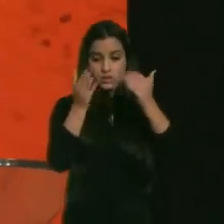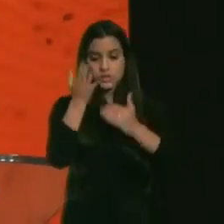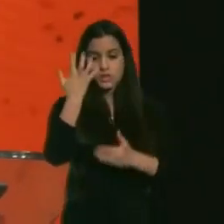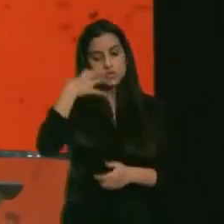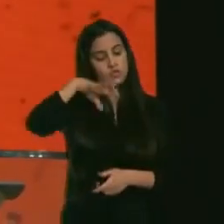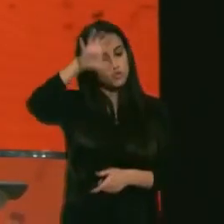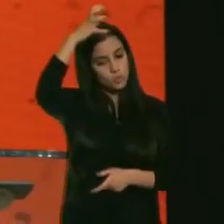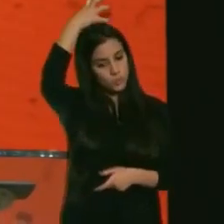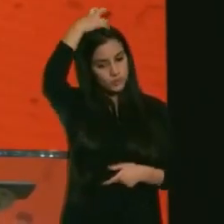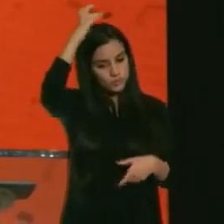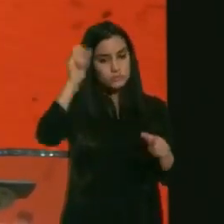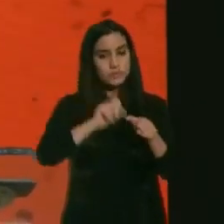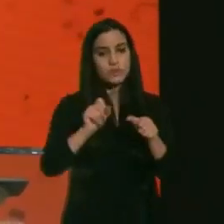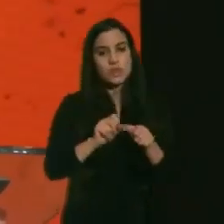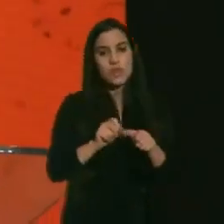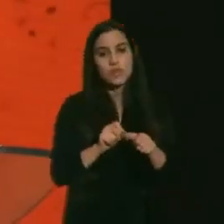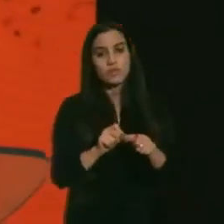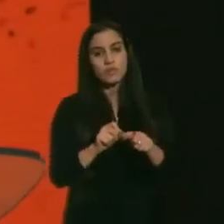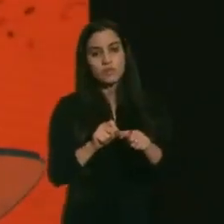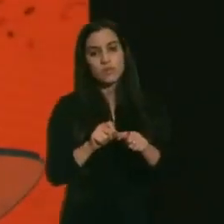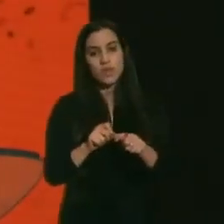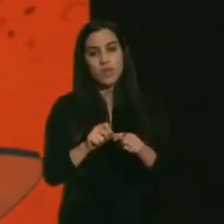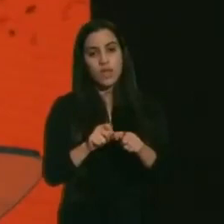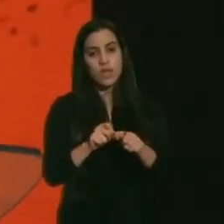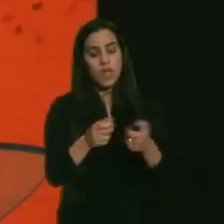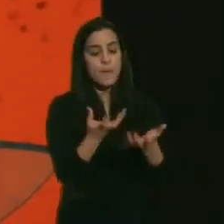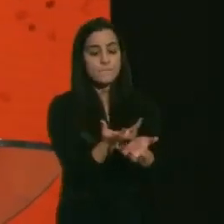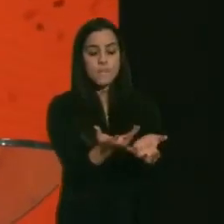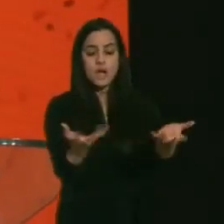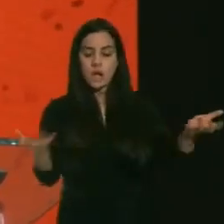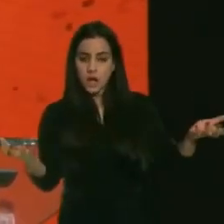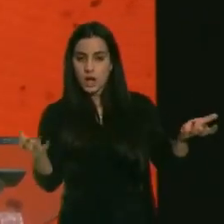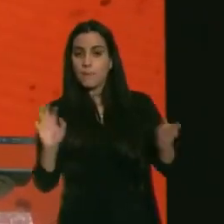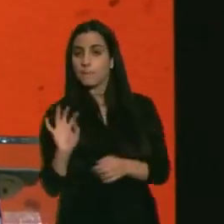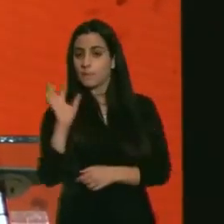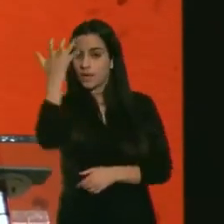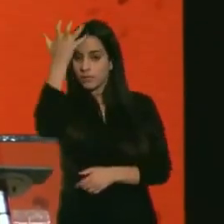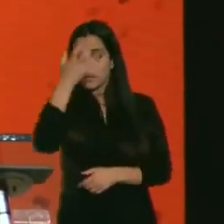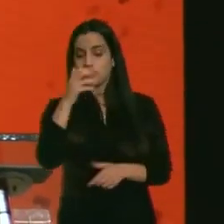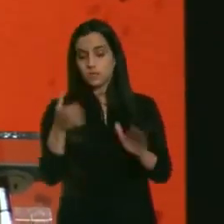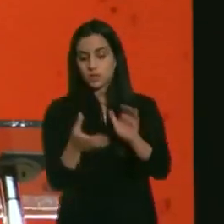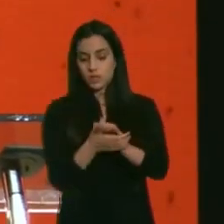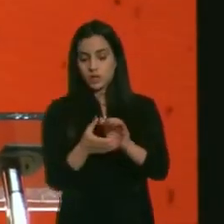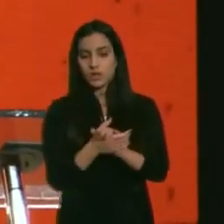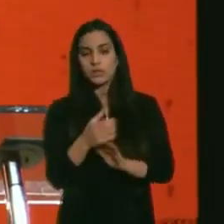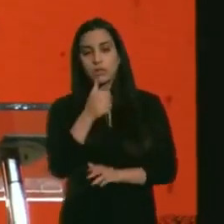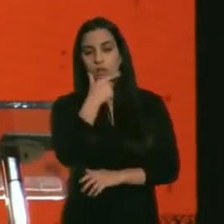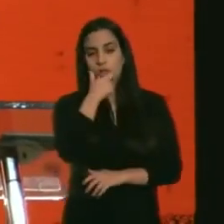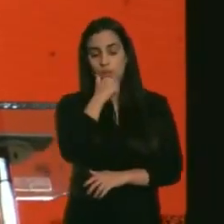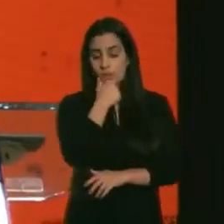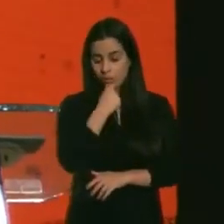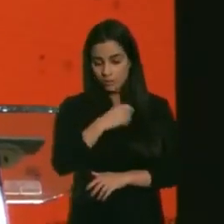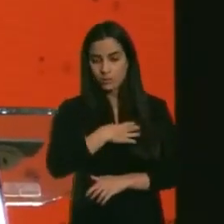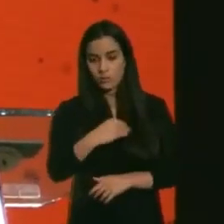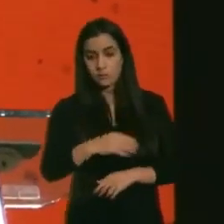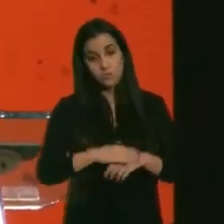um banquete. Era a festa de casamento do seu filho. Ele então manda os seus